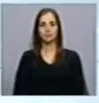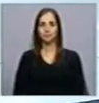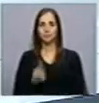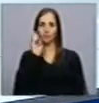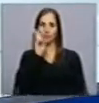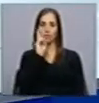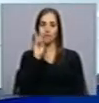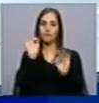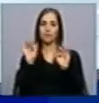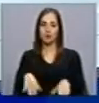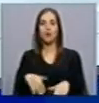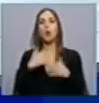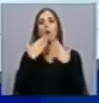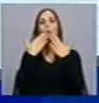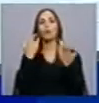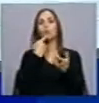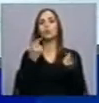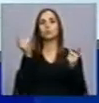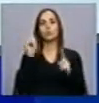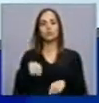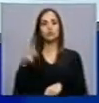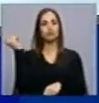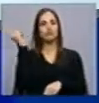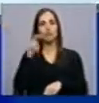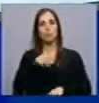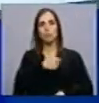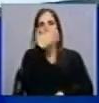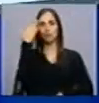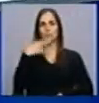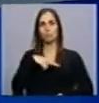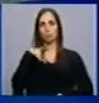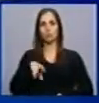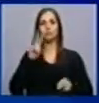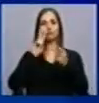imagens. Agradeço mais uma vez a presença no Bom Dia Portugal e até ao próximo domingo.